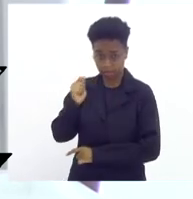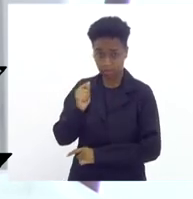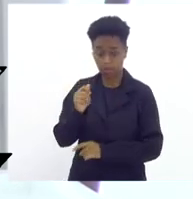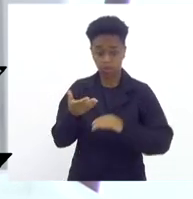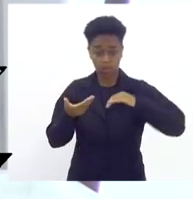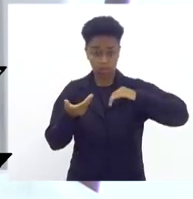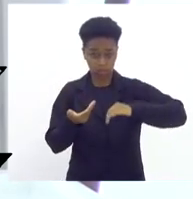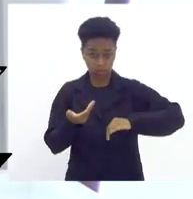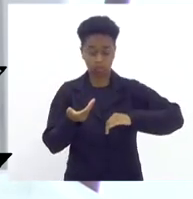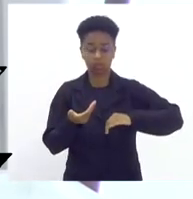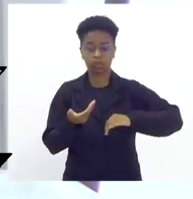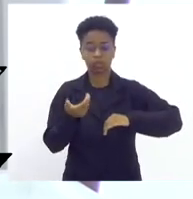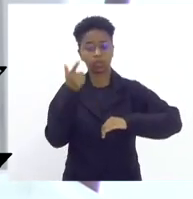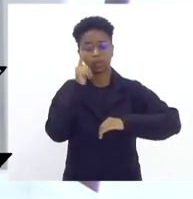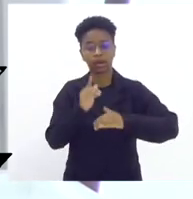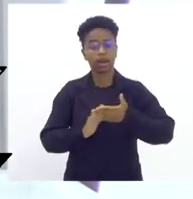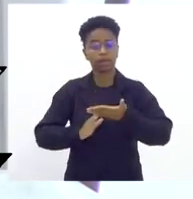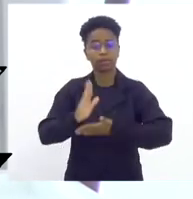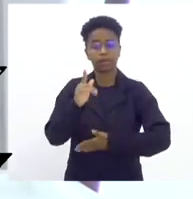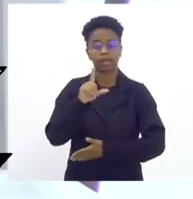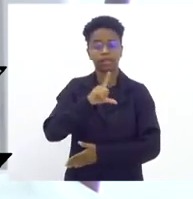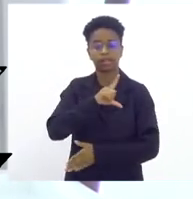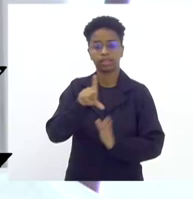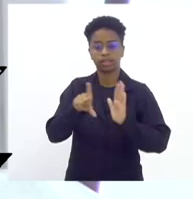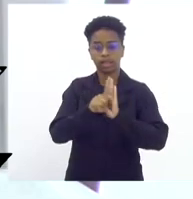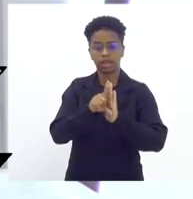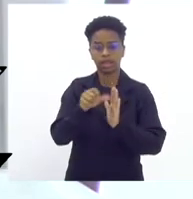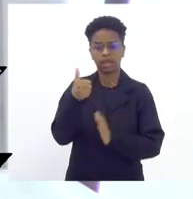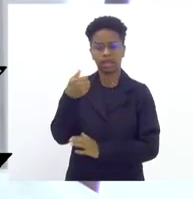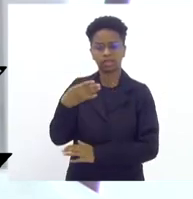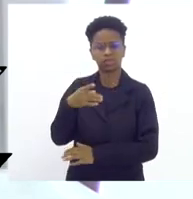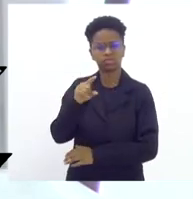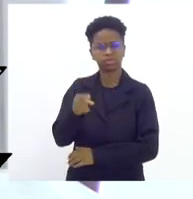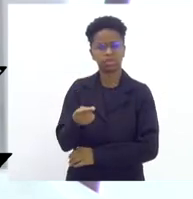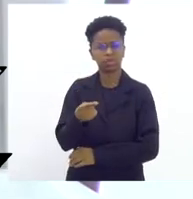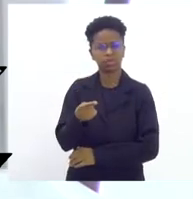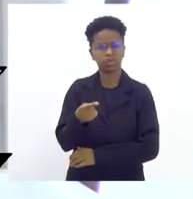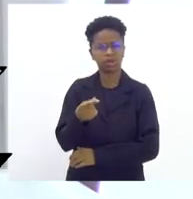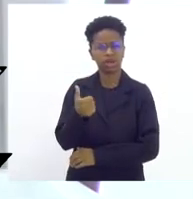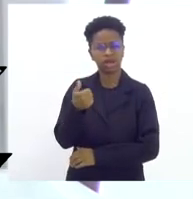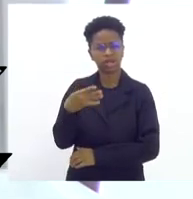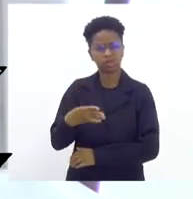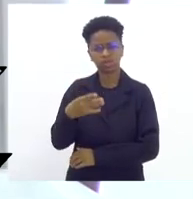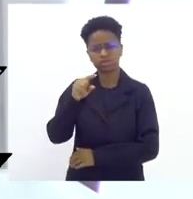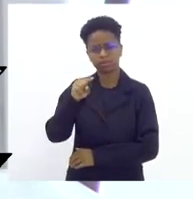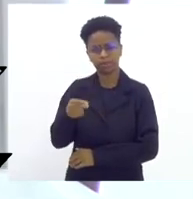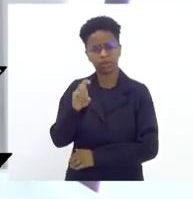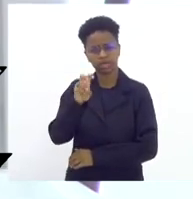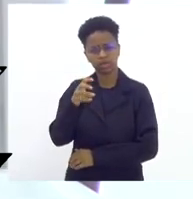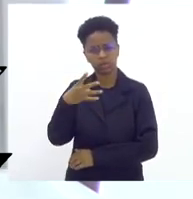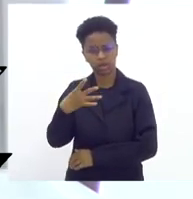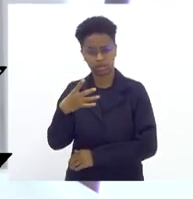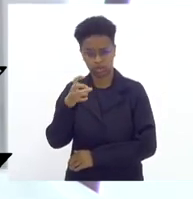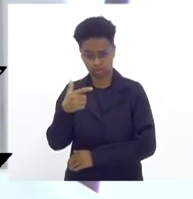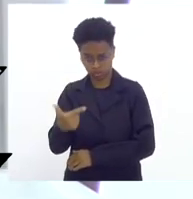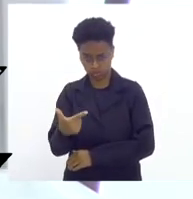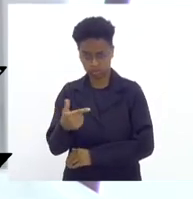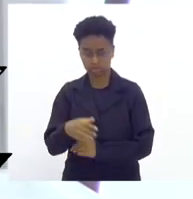Nacional aprovou a lei 14 mil Deixa eu só vim aqui 14.542